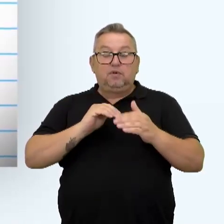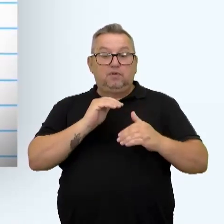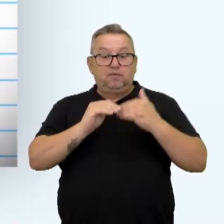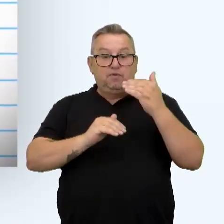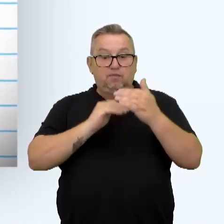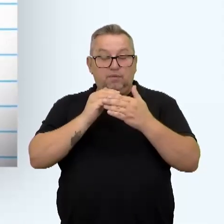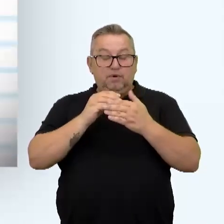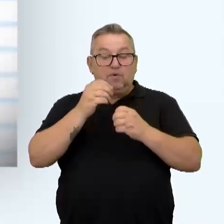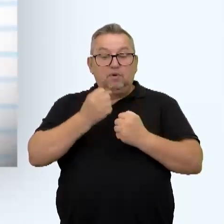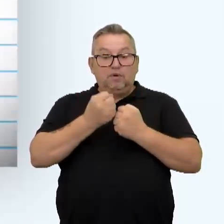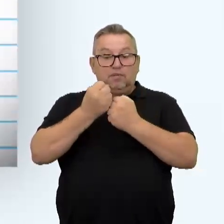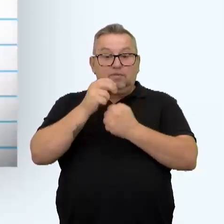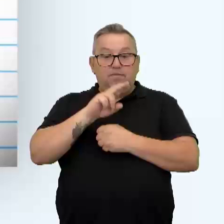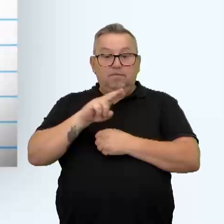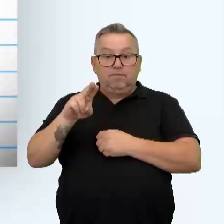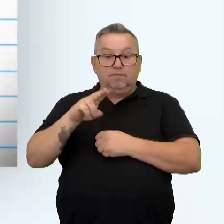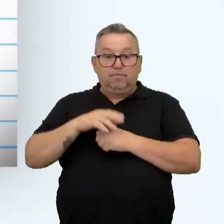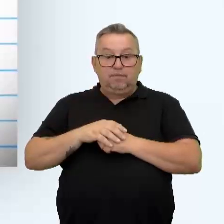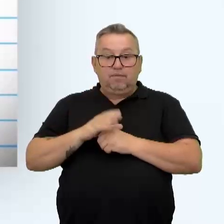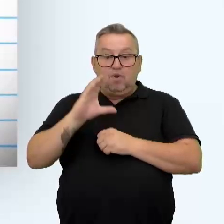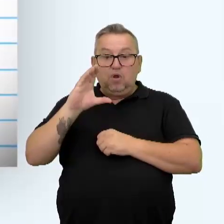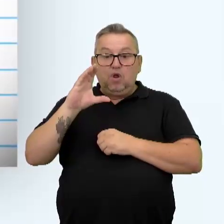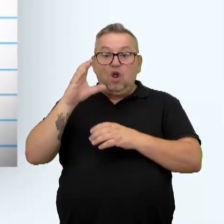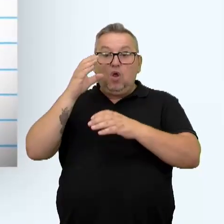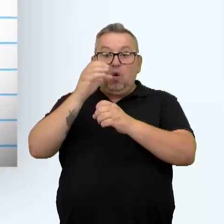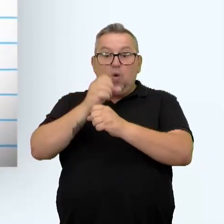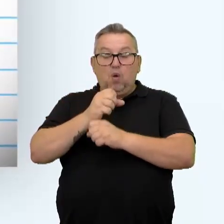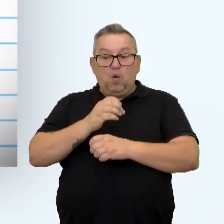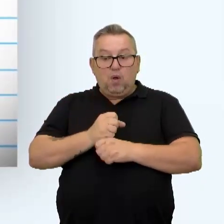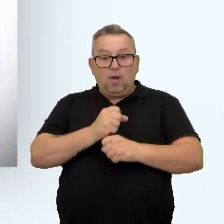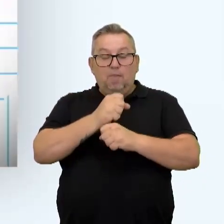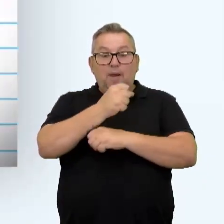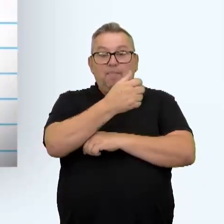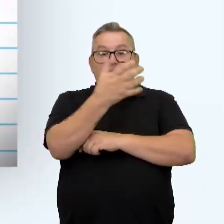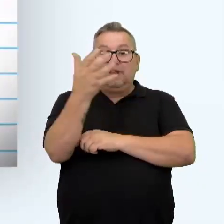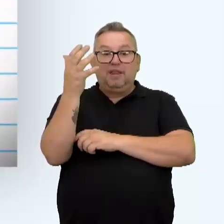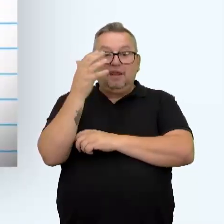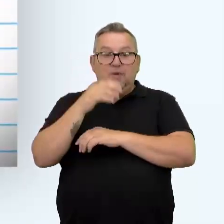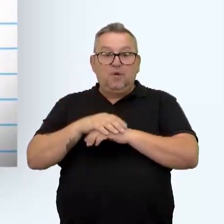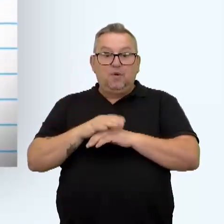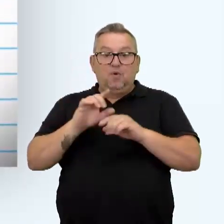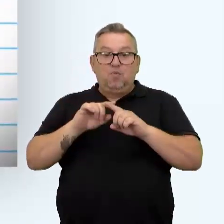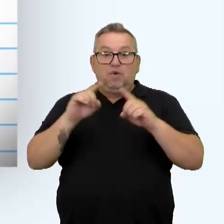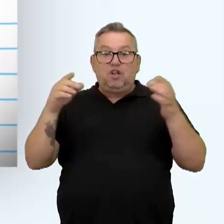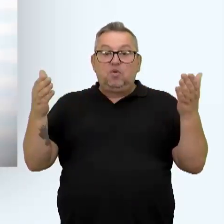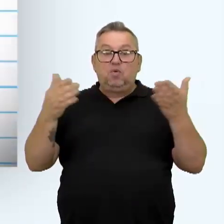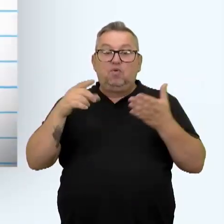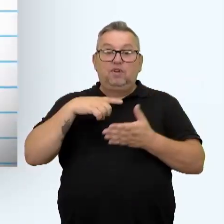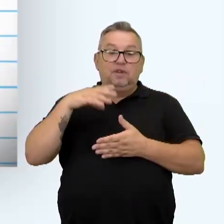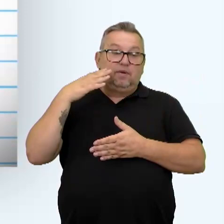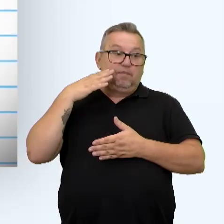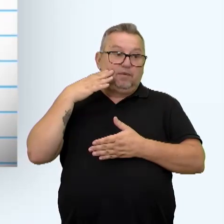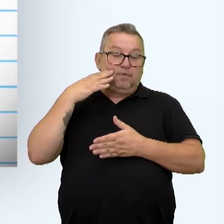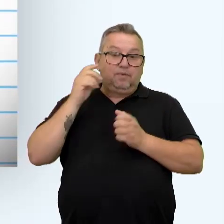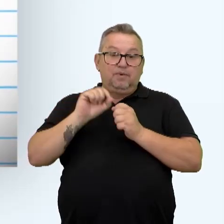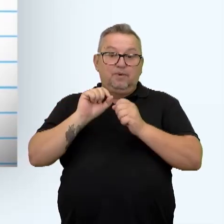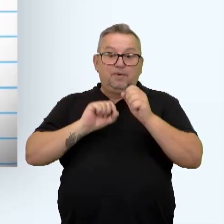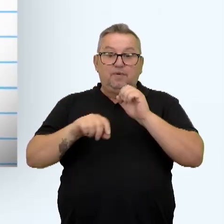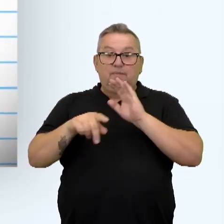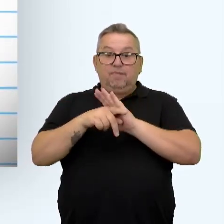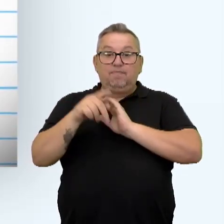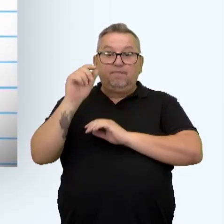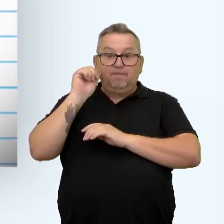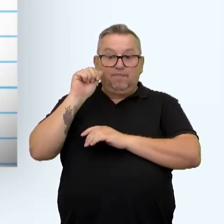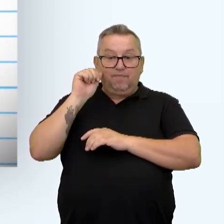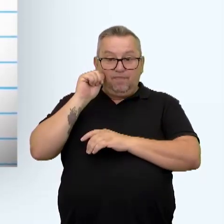sustentável. E isso se chama contabilidade ambiental. No entanto, hoje sabemos que a preservação das